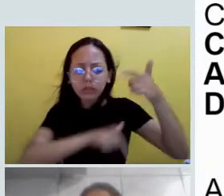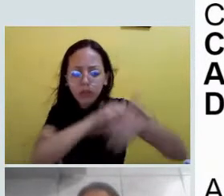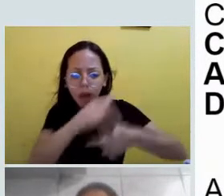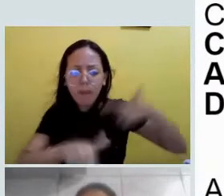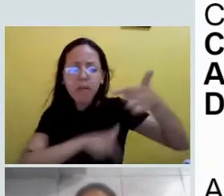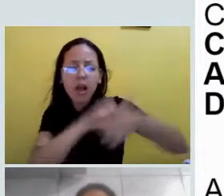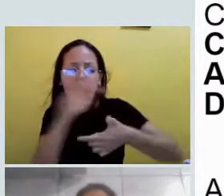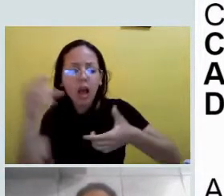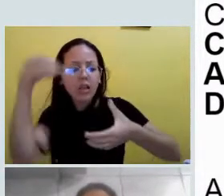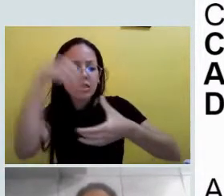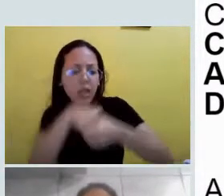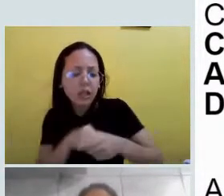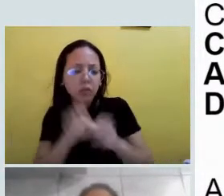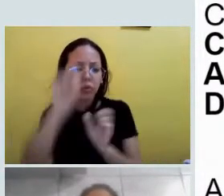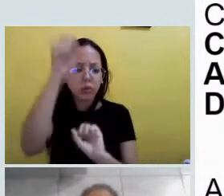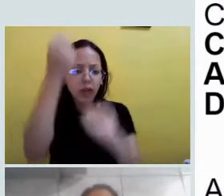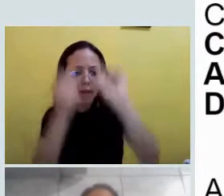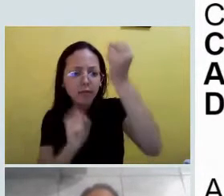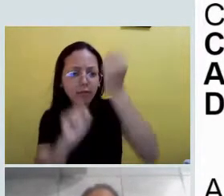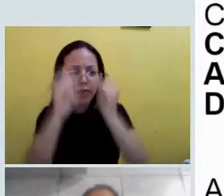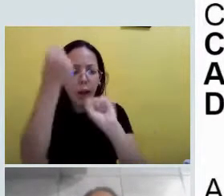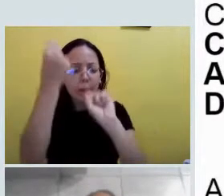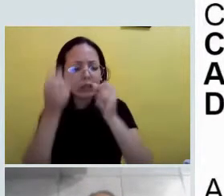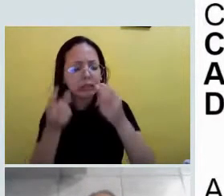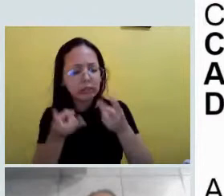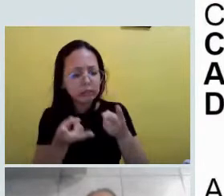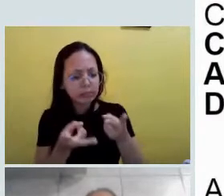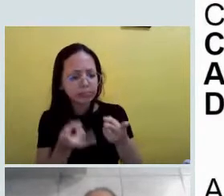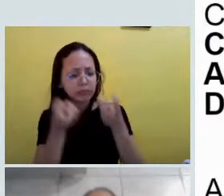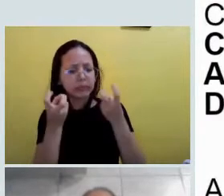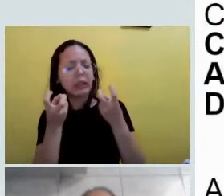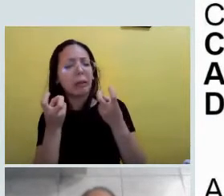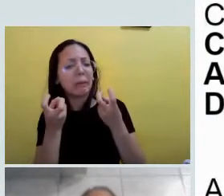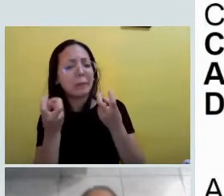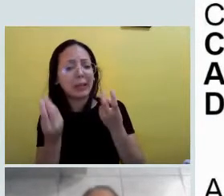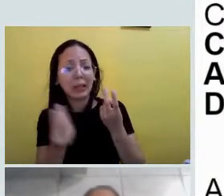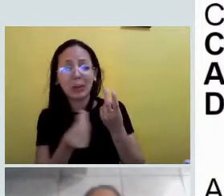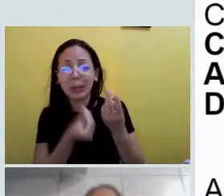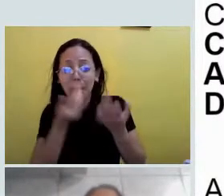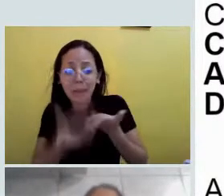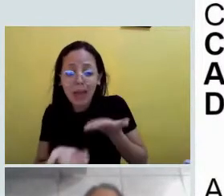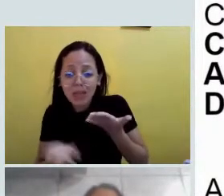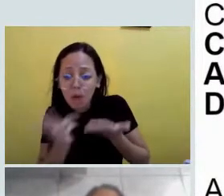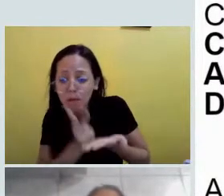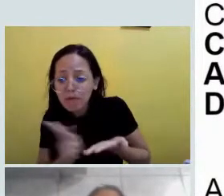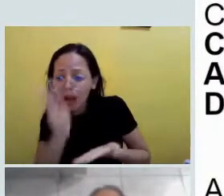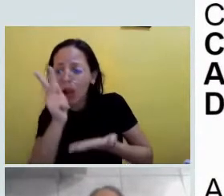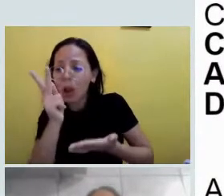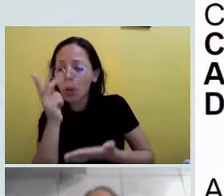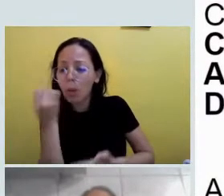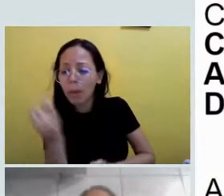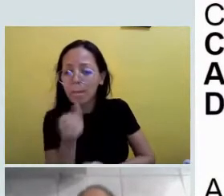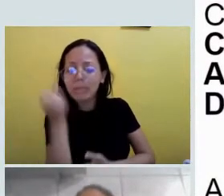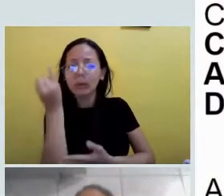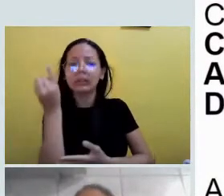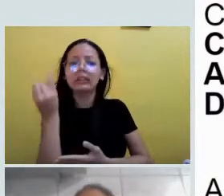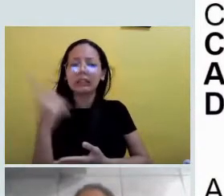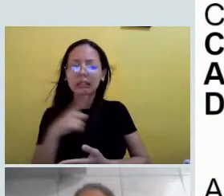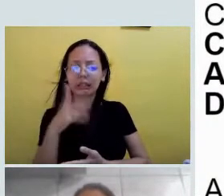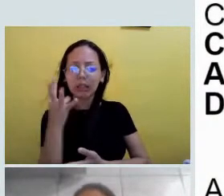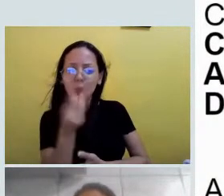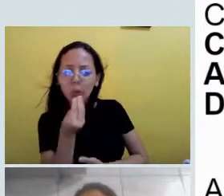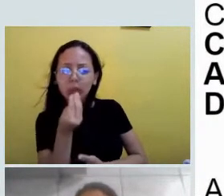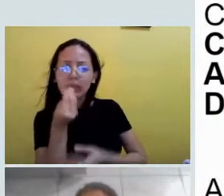nas fábricas e perceberam que perderam esse valor sobre o conhecimento do